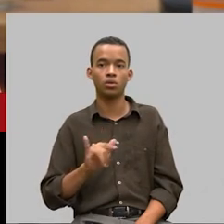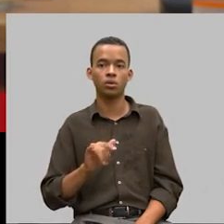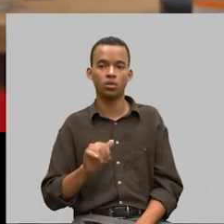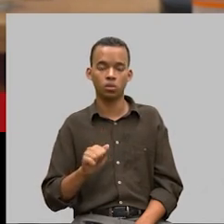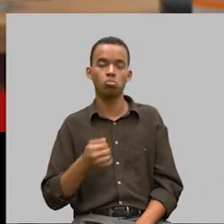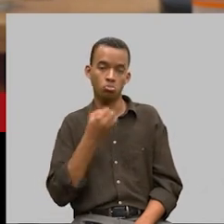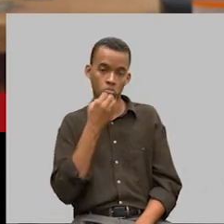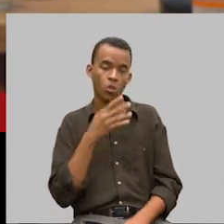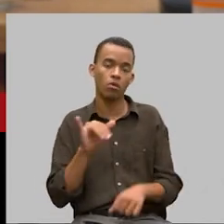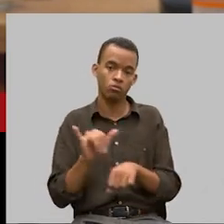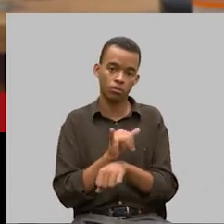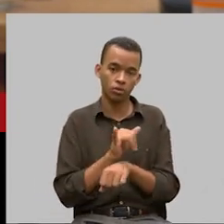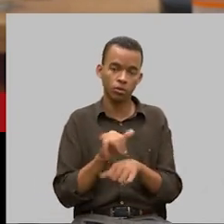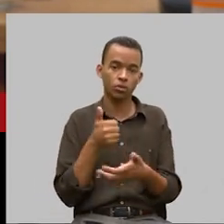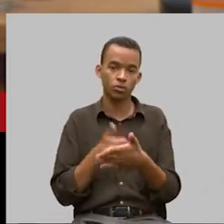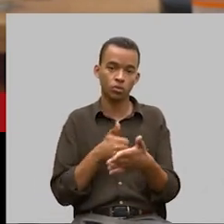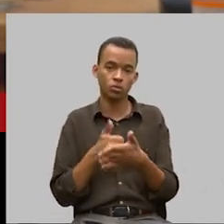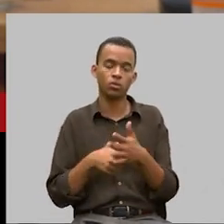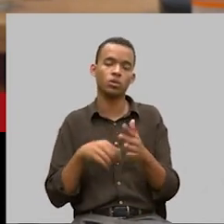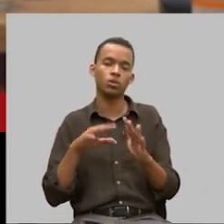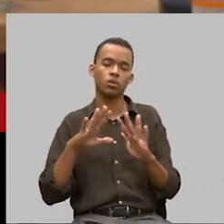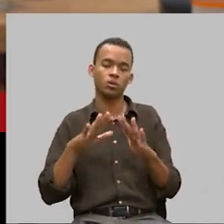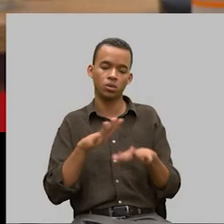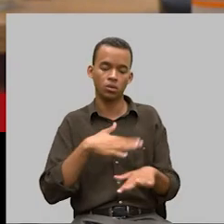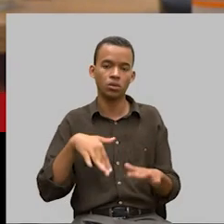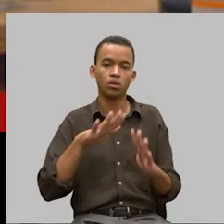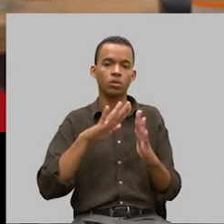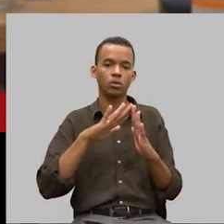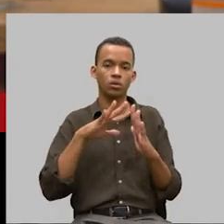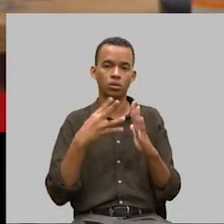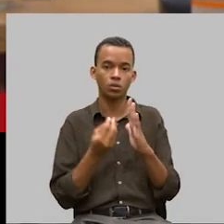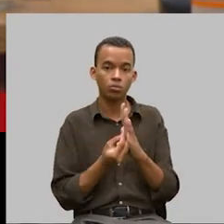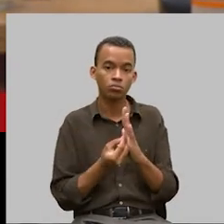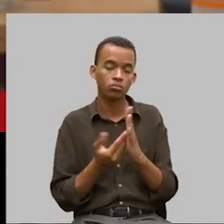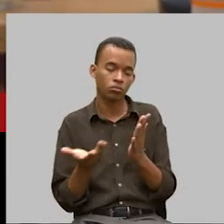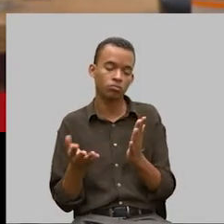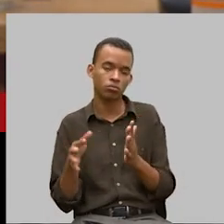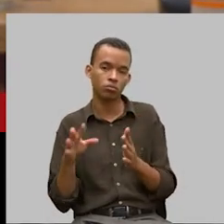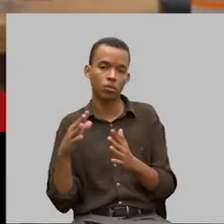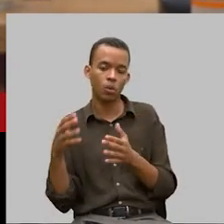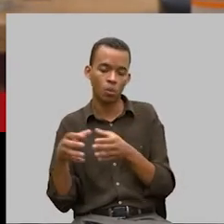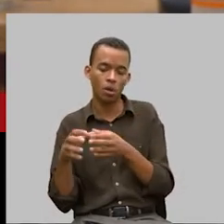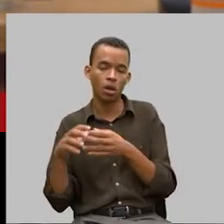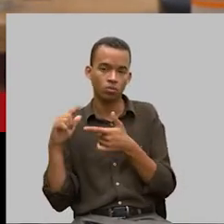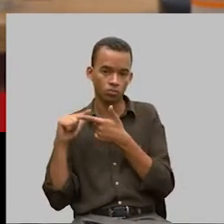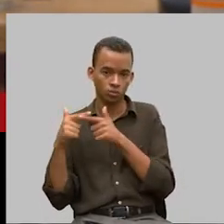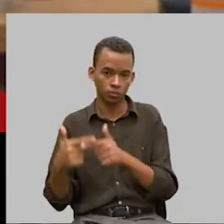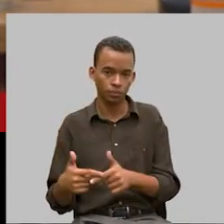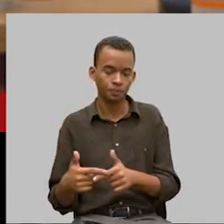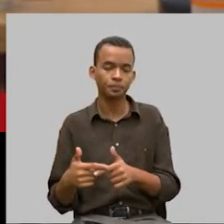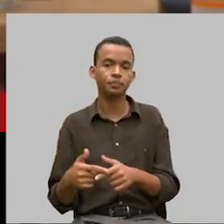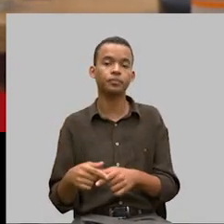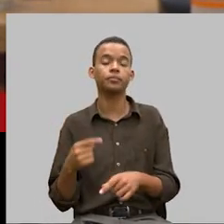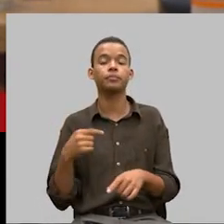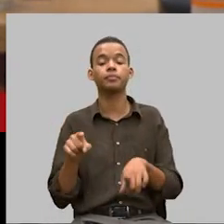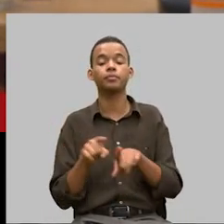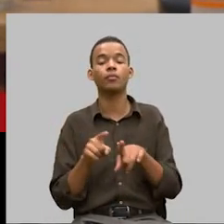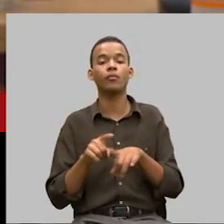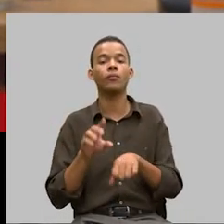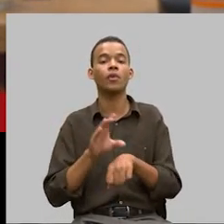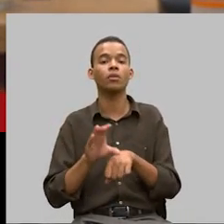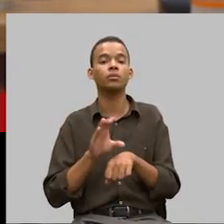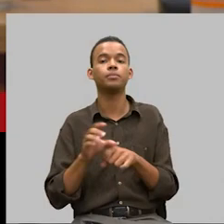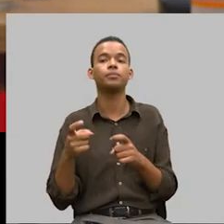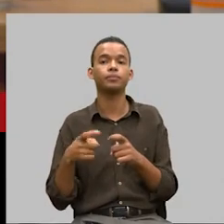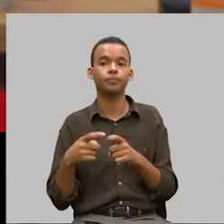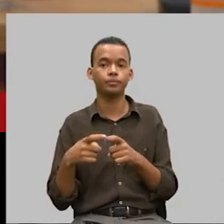o de medicina eu vou fazer um desafio assim né esses dias eu ouvi uma liderança Nacional da MST falando que um dos pouquíssimos